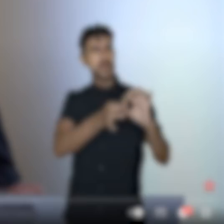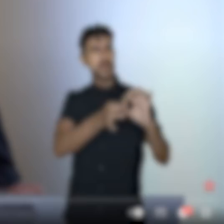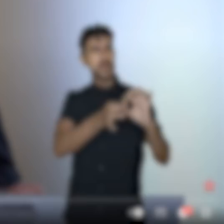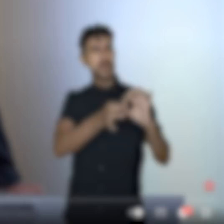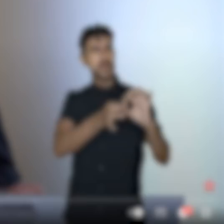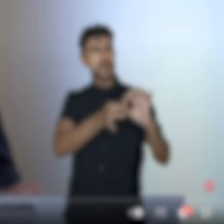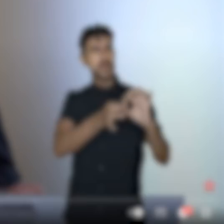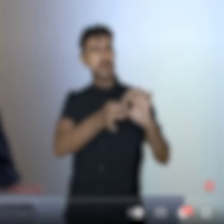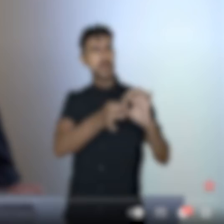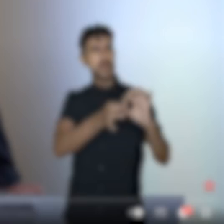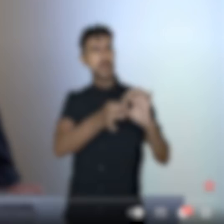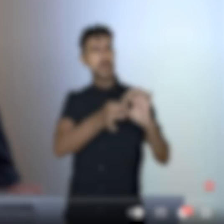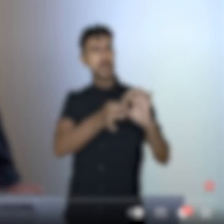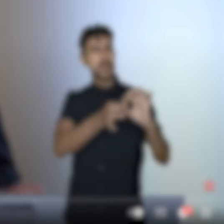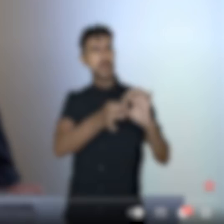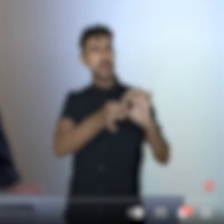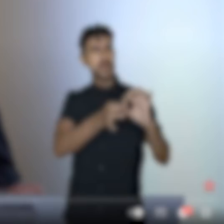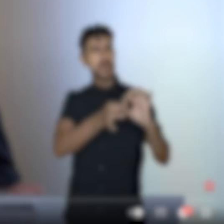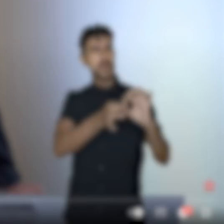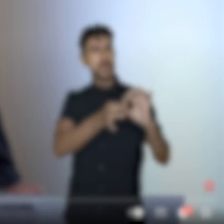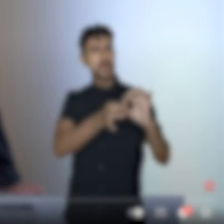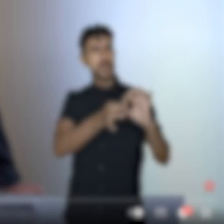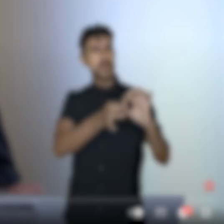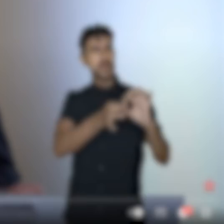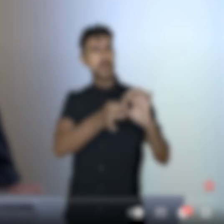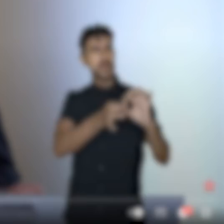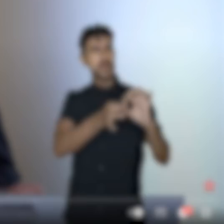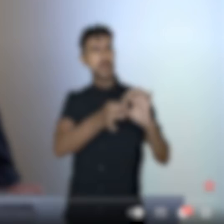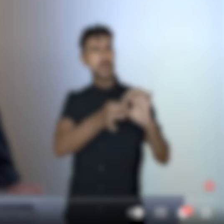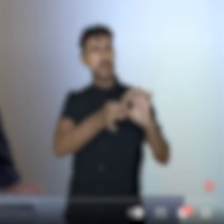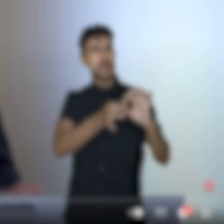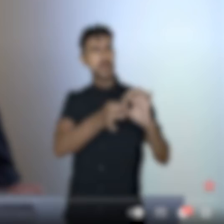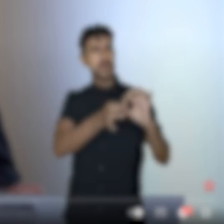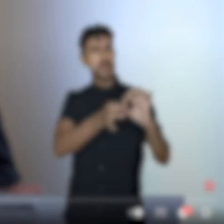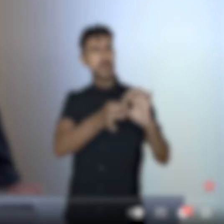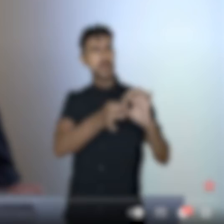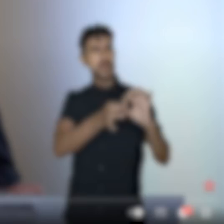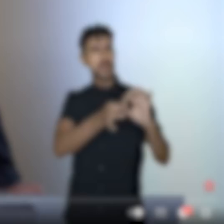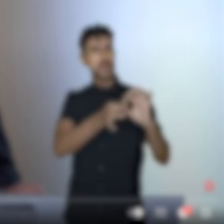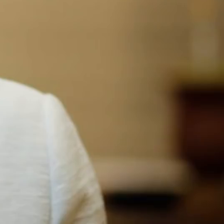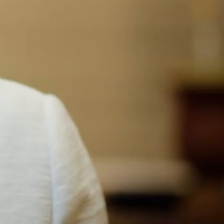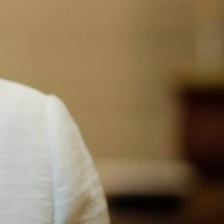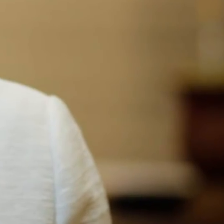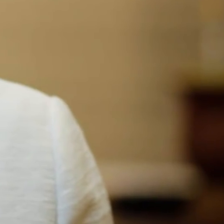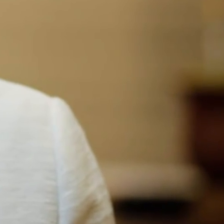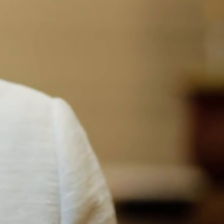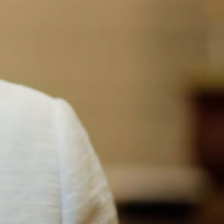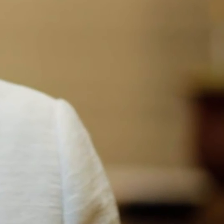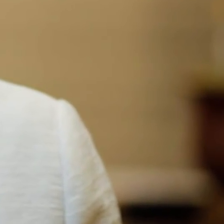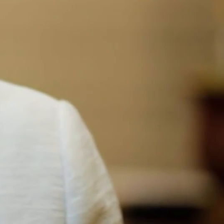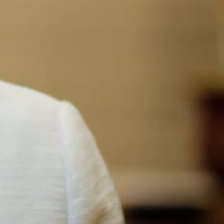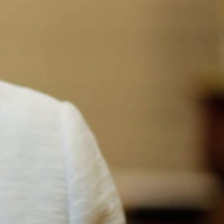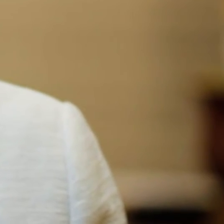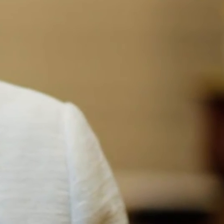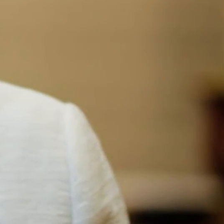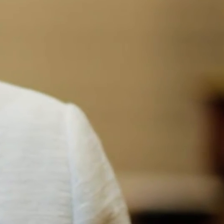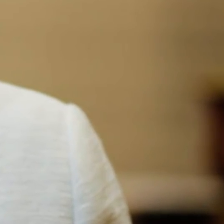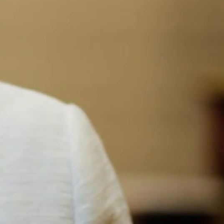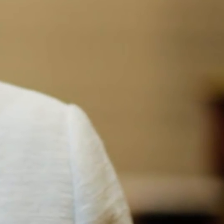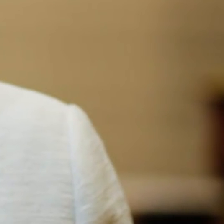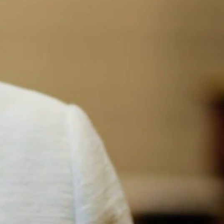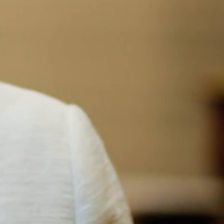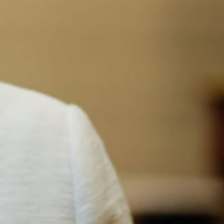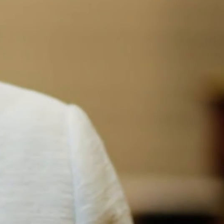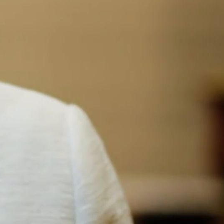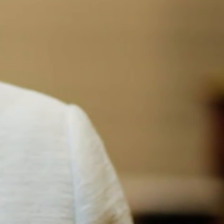entre muitas coisas que o ex-presidente falou teve um pequeno trecho ali onde ele citou que a Gleisi Hoffmann que a presidente do partido